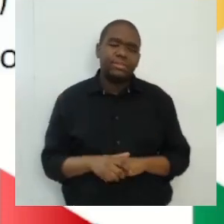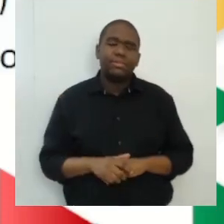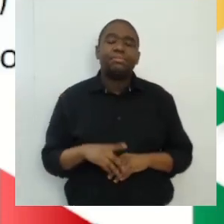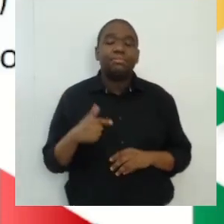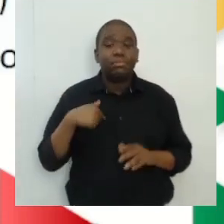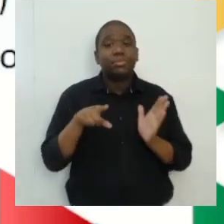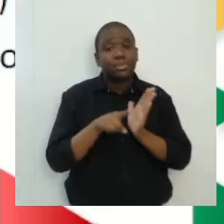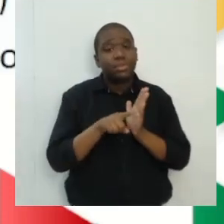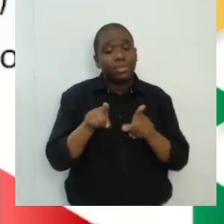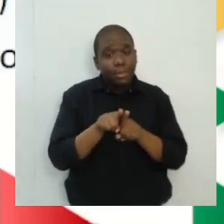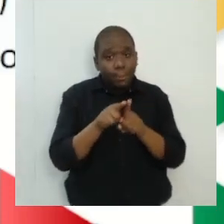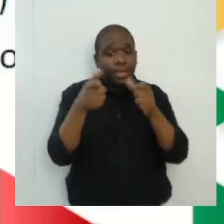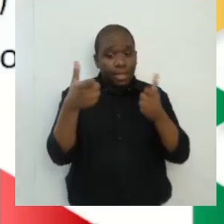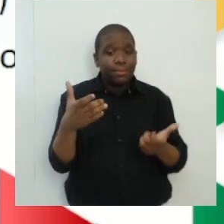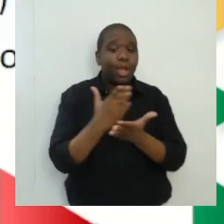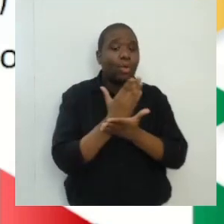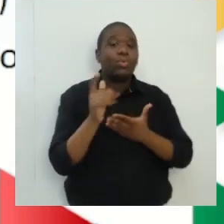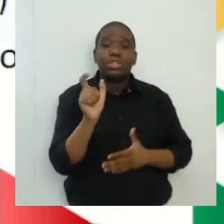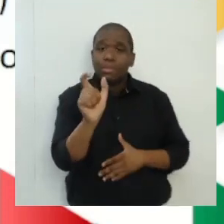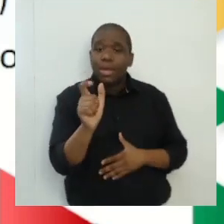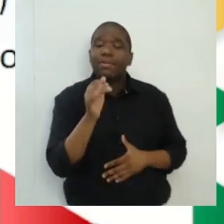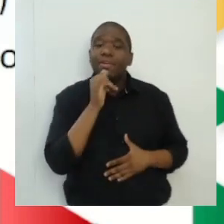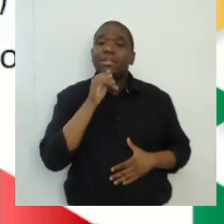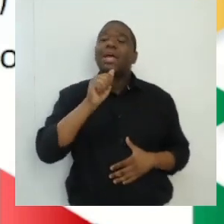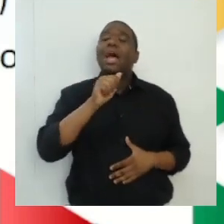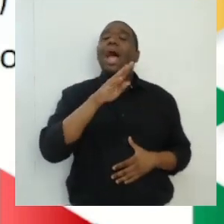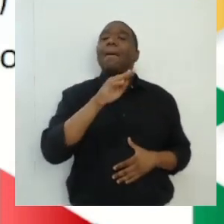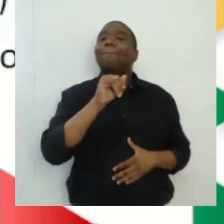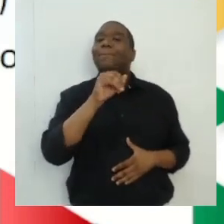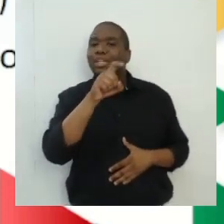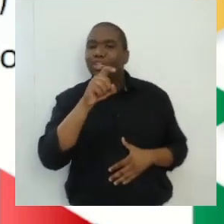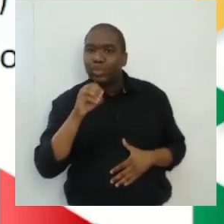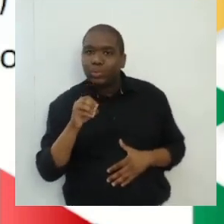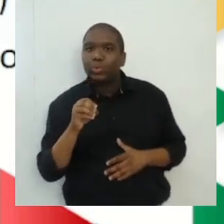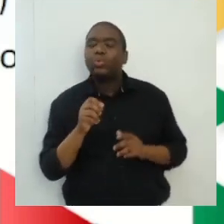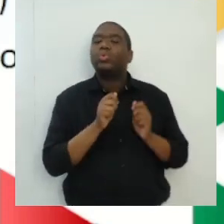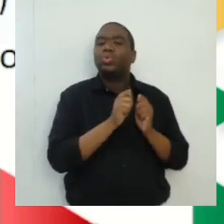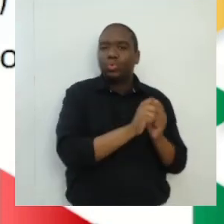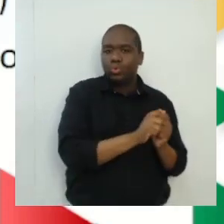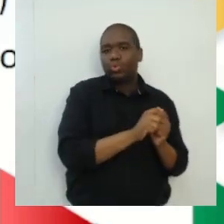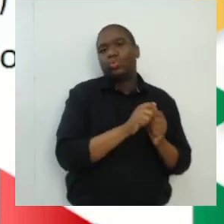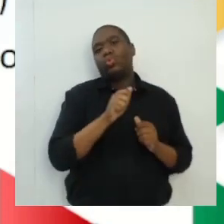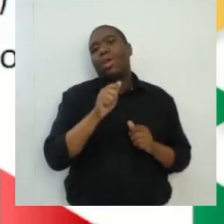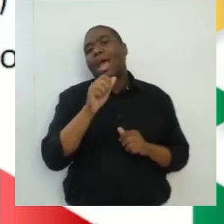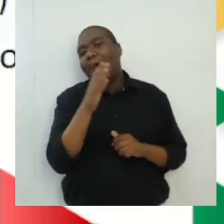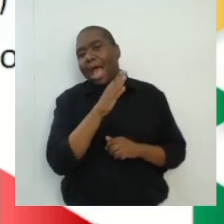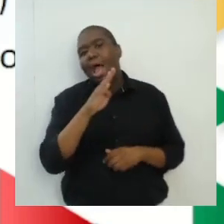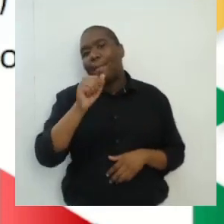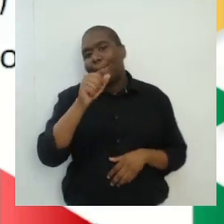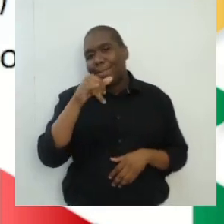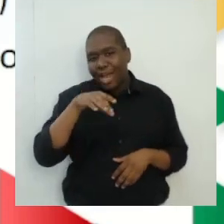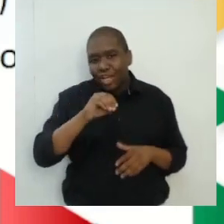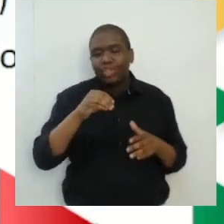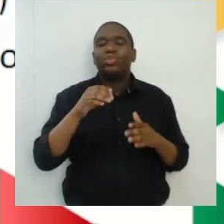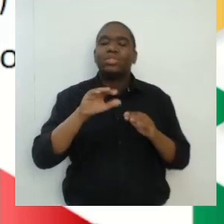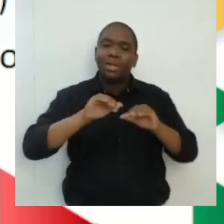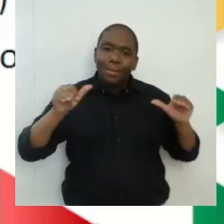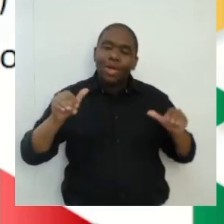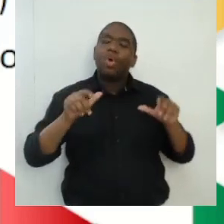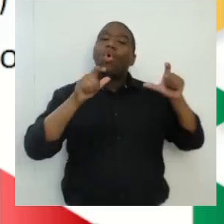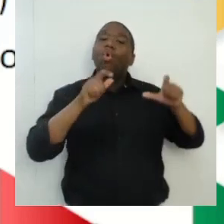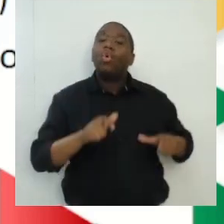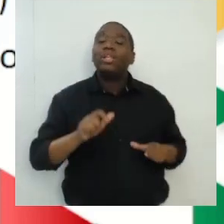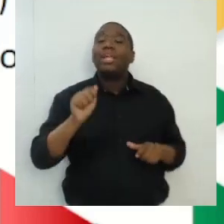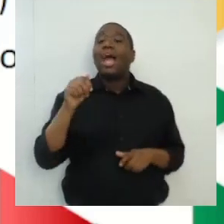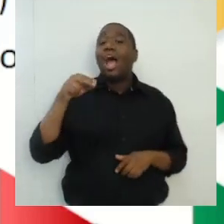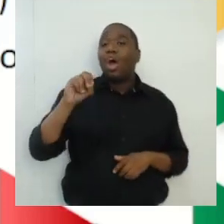algumas palavrinhas, como abaixo, junto, abaixo, separado, onde, aonde, mais